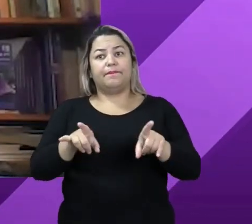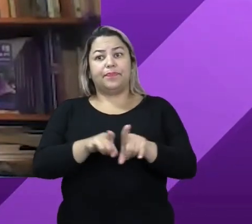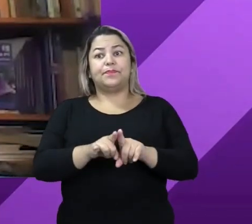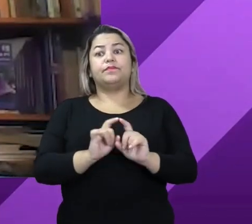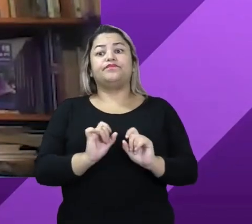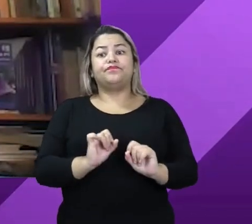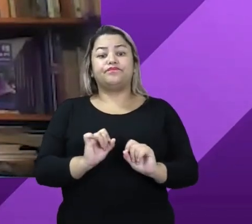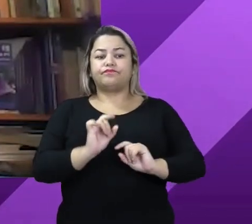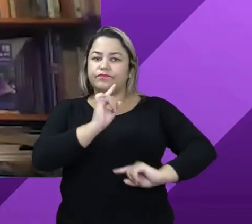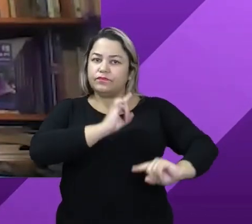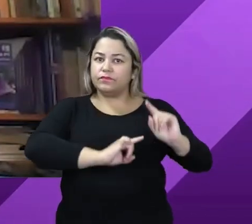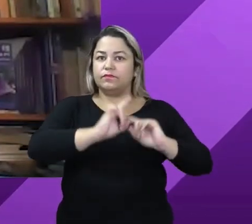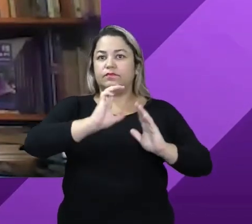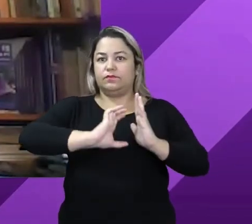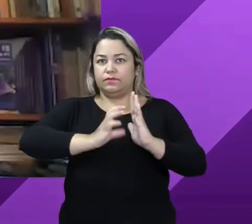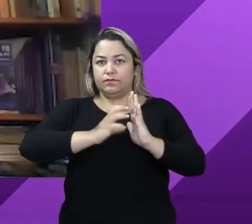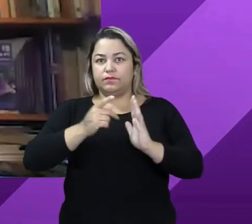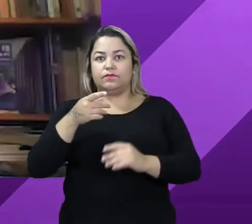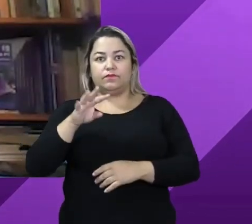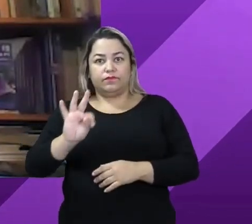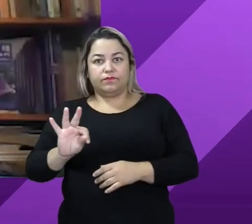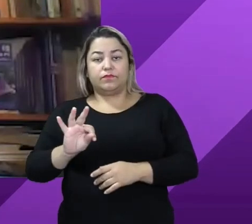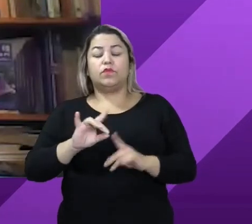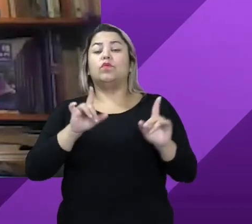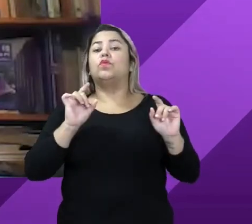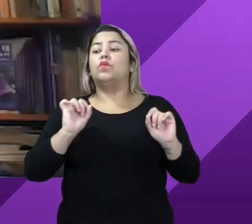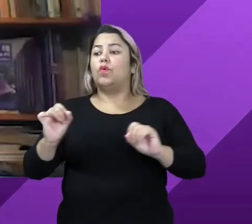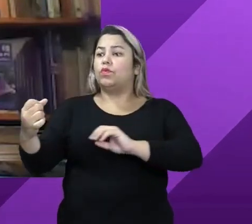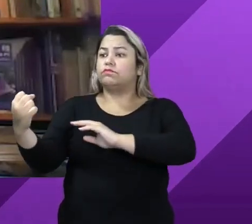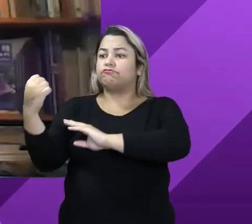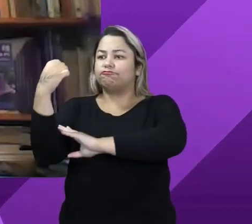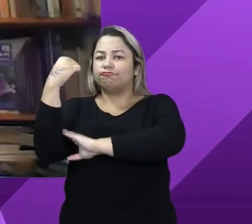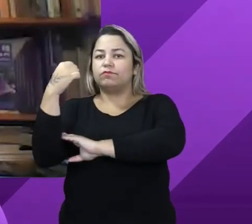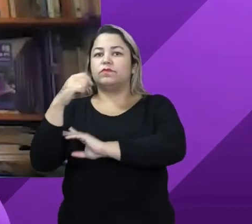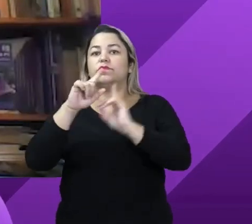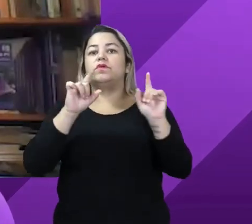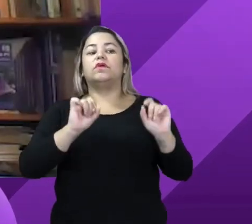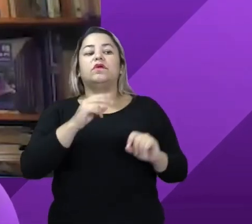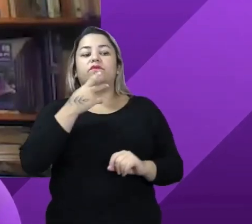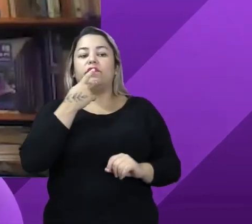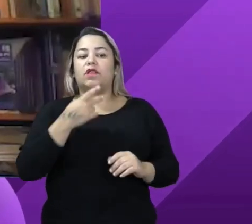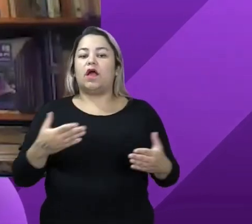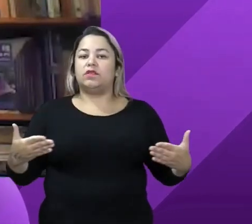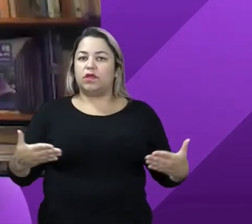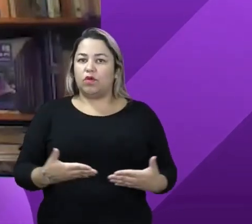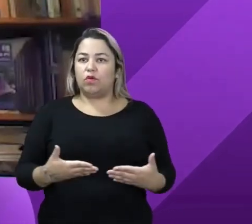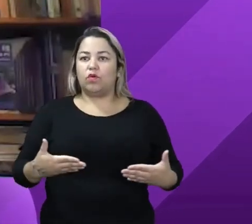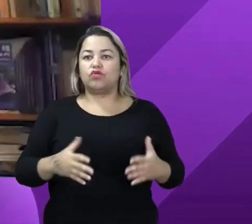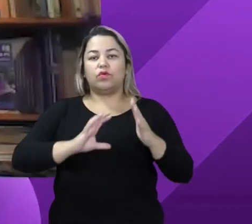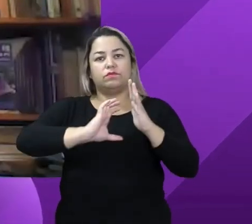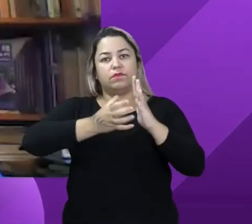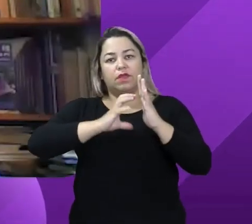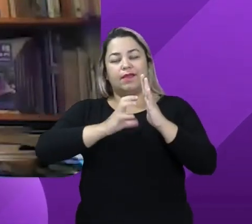de construir um partido feminista. Mas o que a gente queria dizer com isso e queremos dizer até hoje? Um